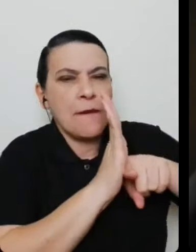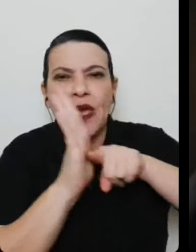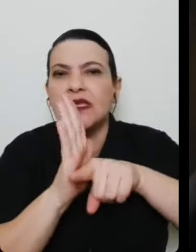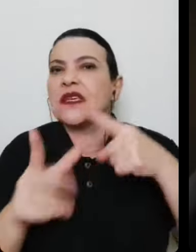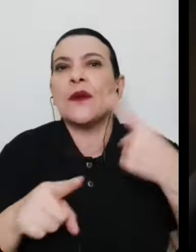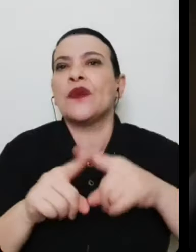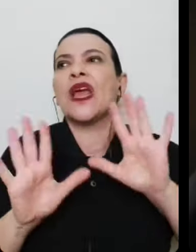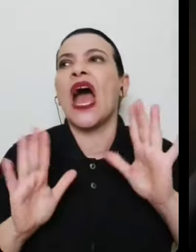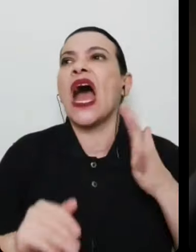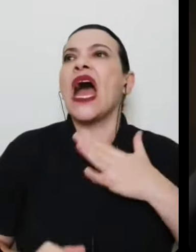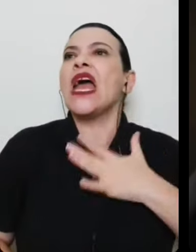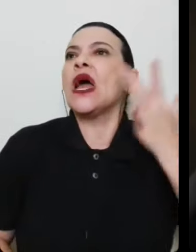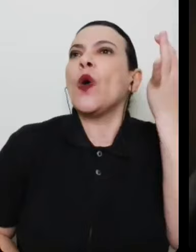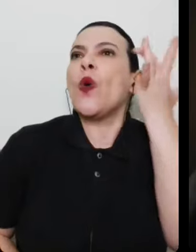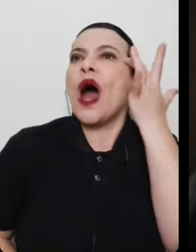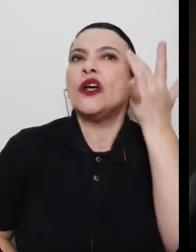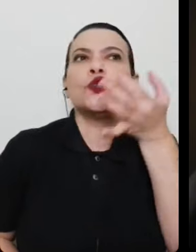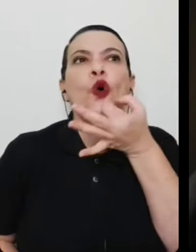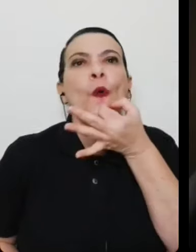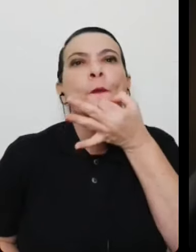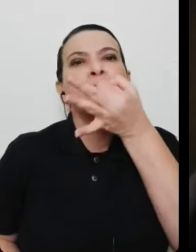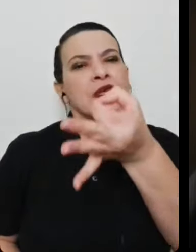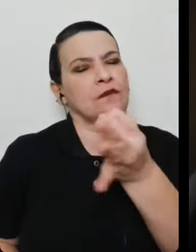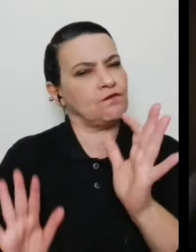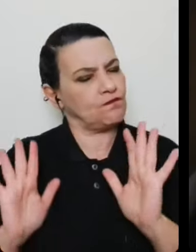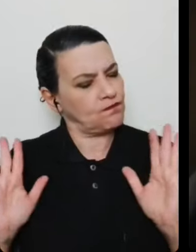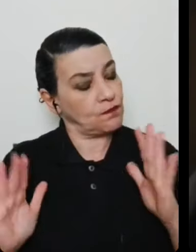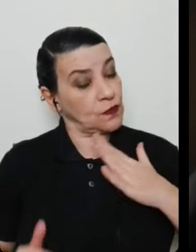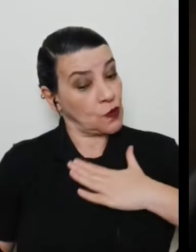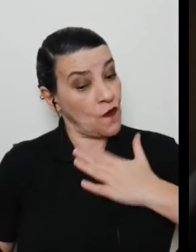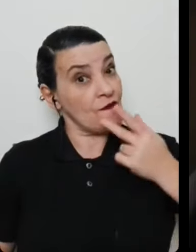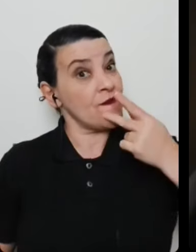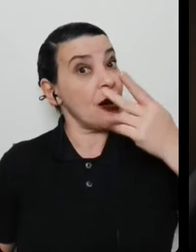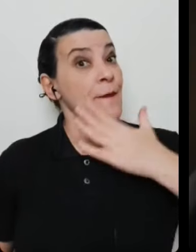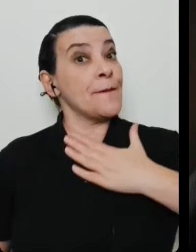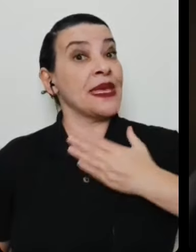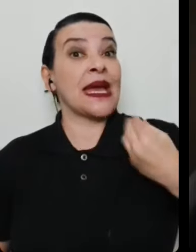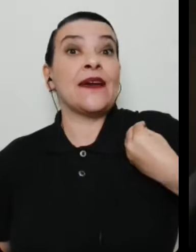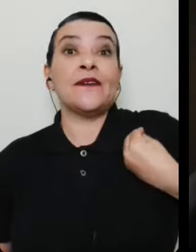opinião. Eu vou aqui trazer a minha experiência,